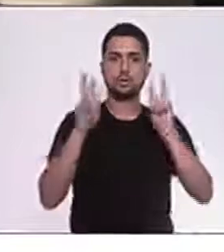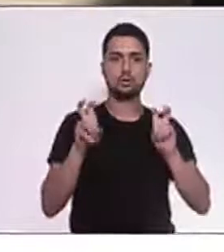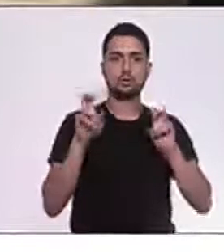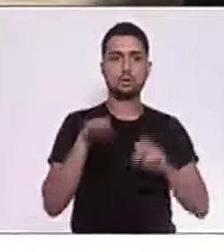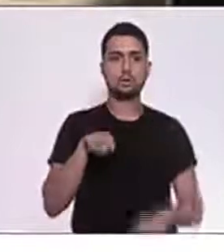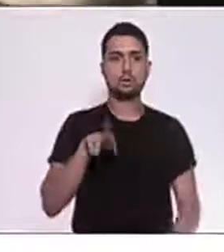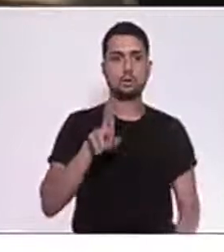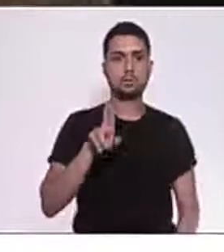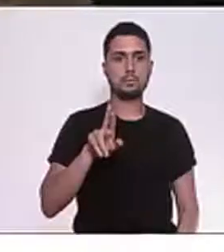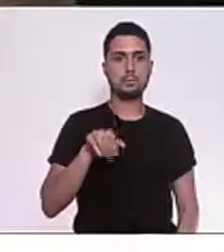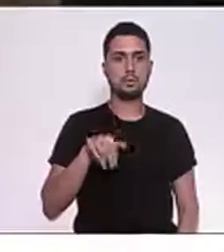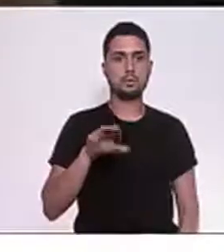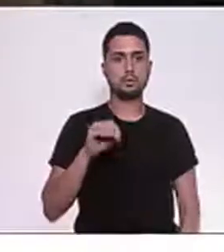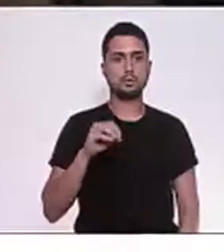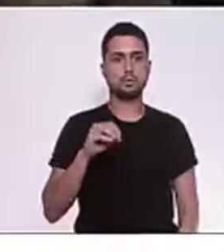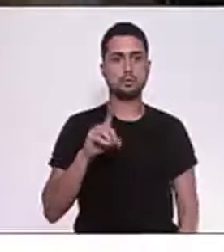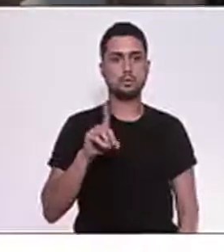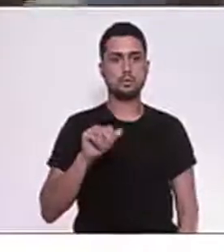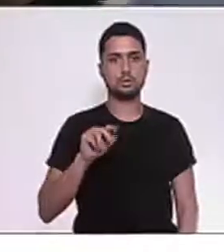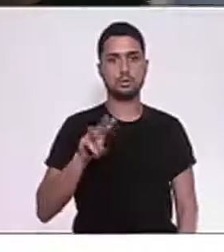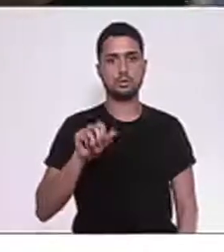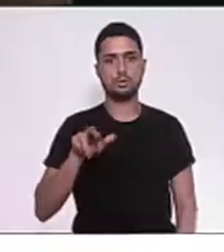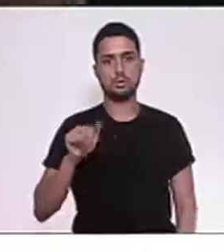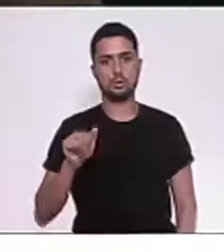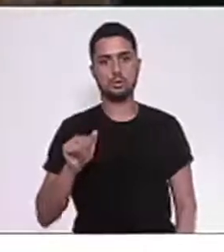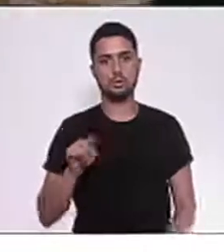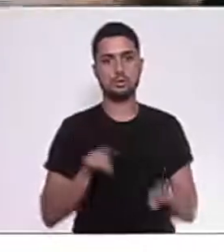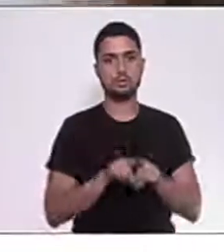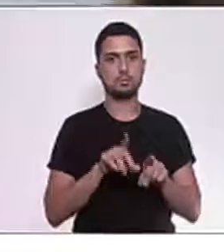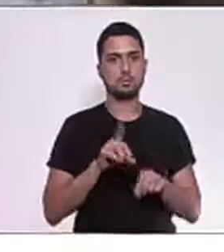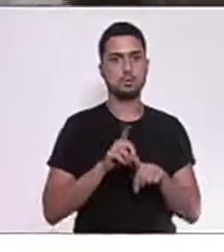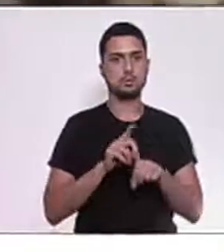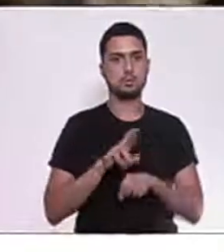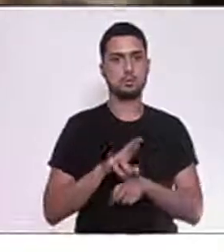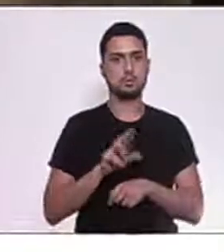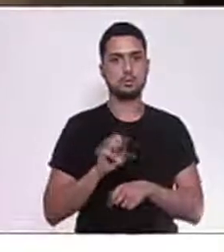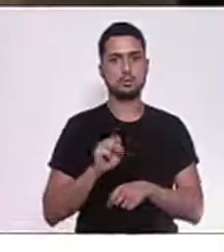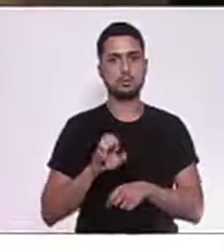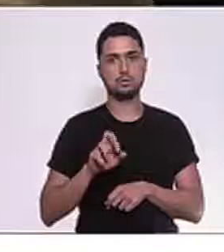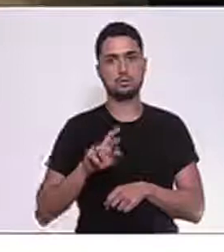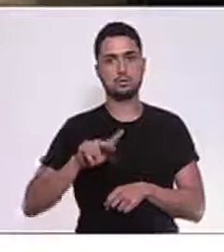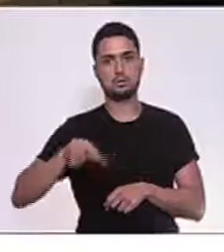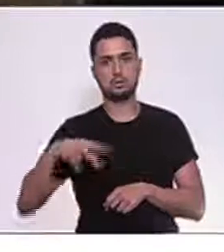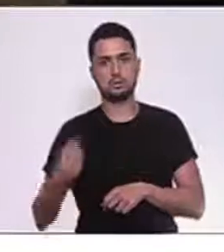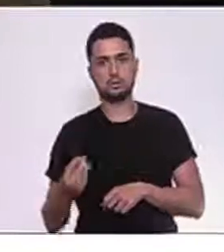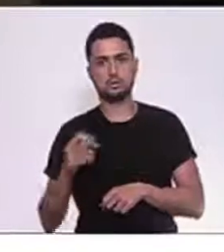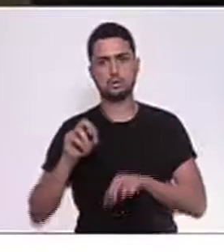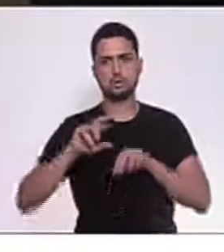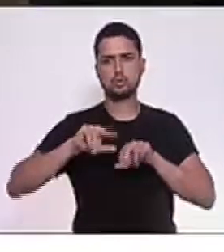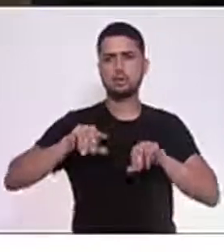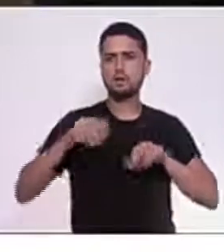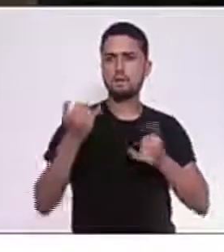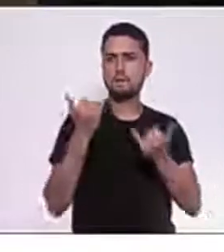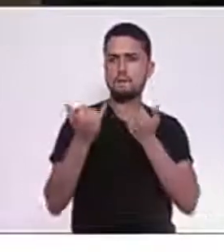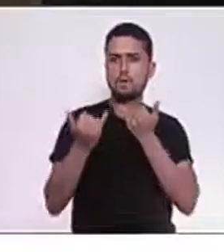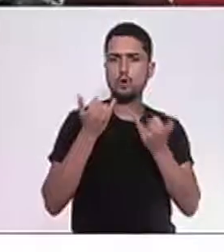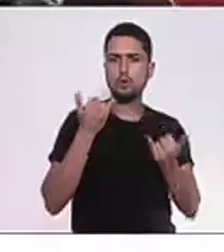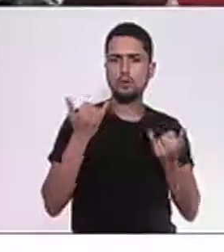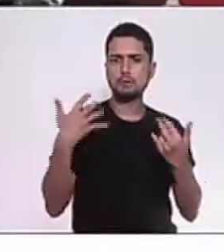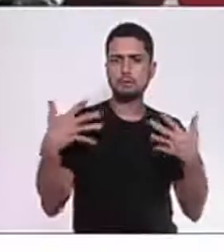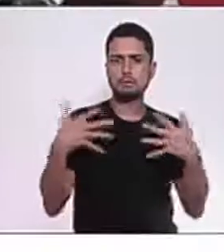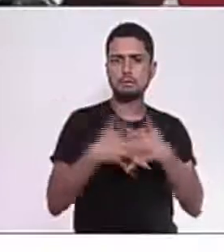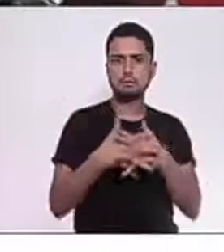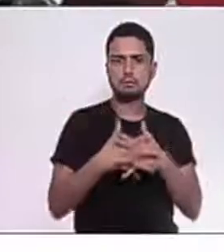do Bruno Dauari, do doutor Serginho, isso não seria uma contra-informação? Não. O senhor teve? É.